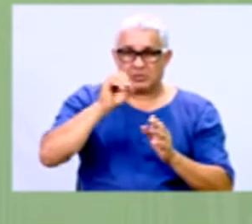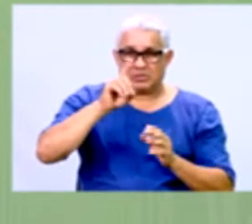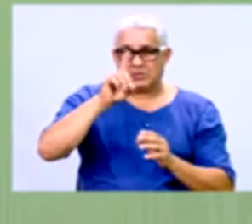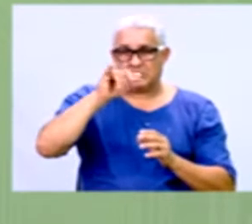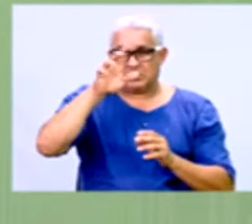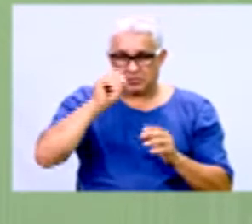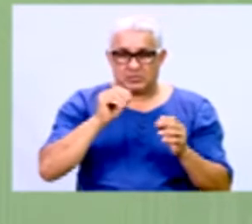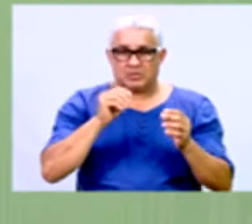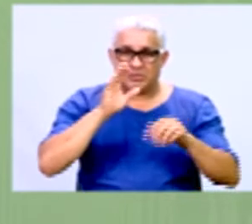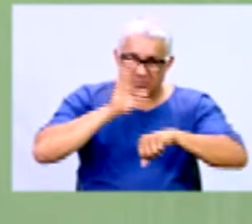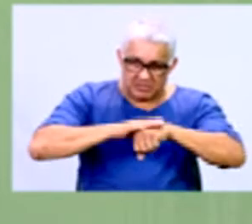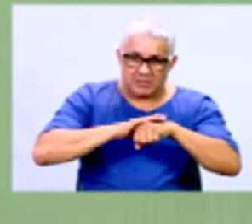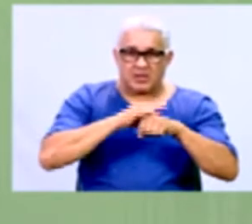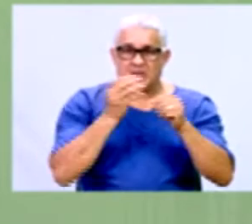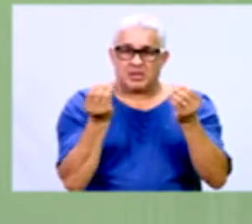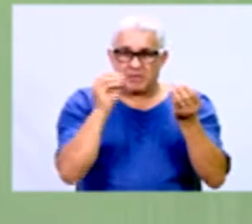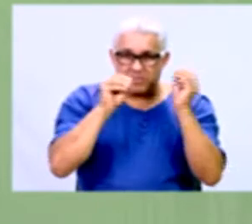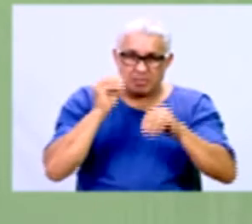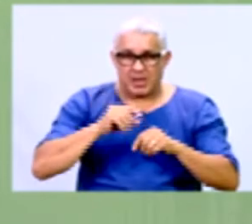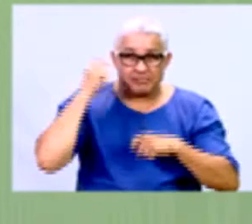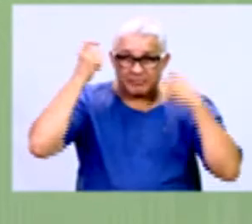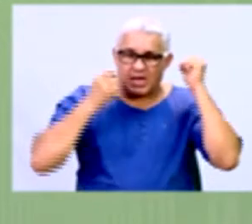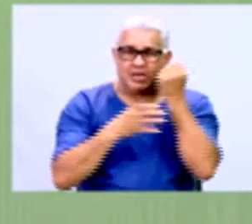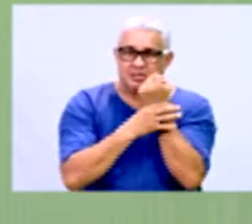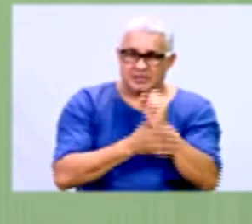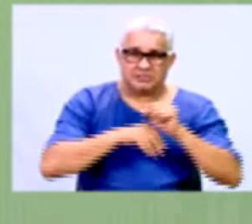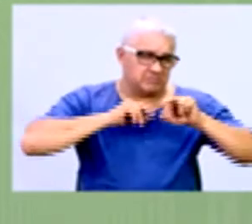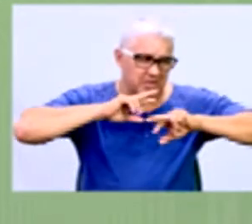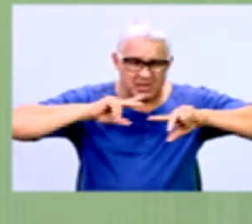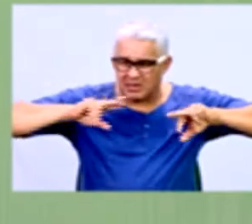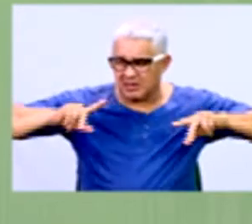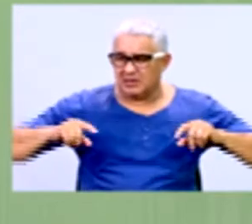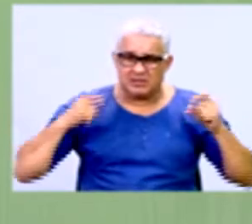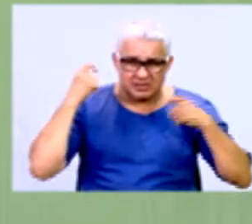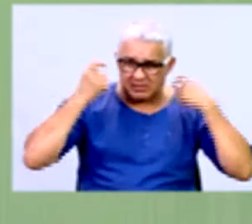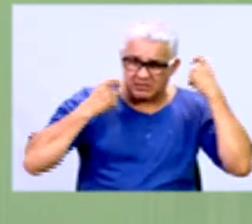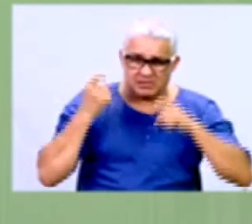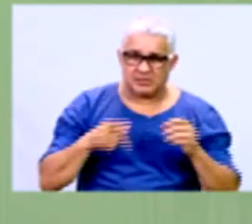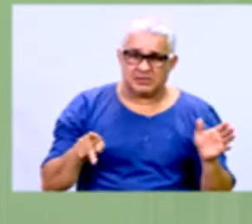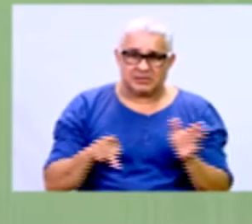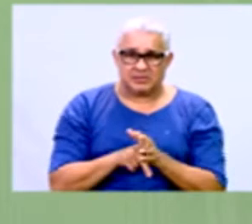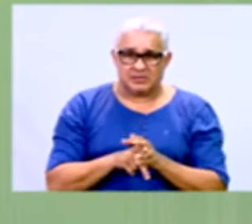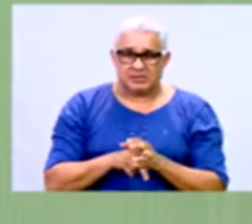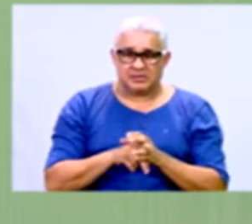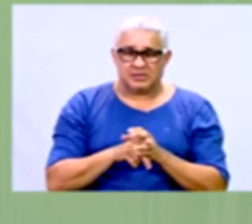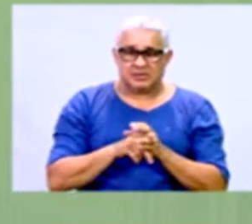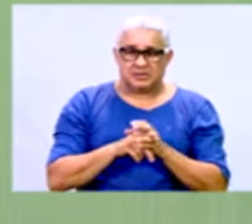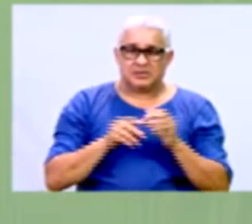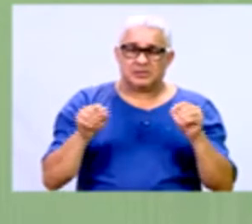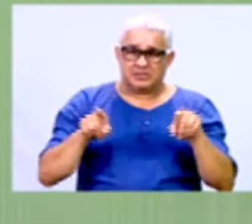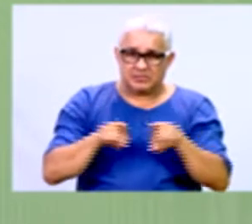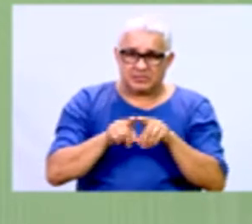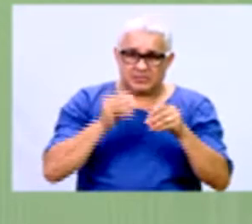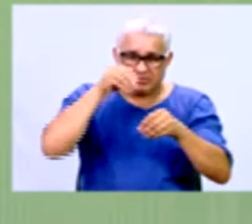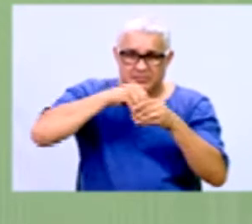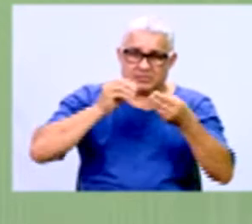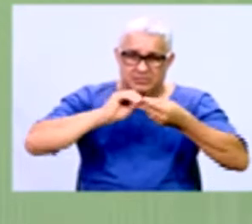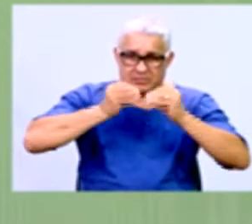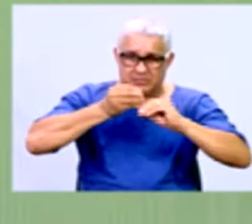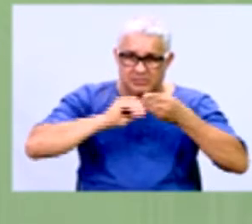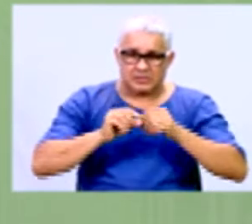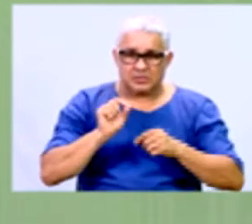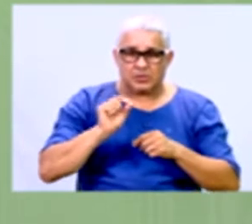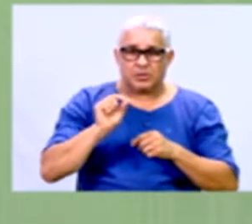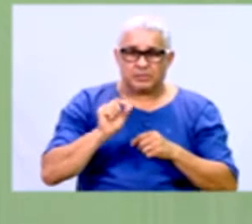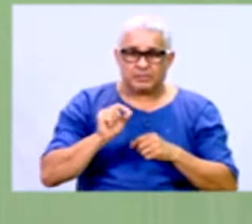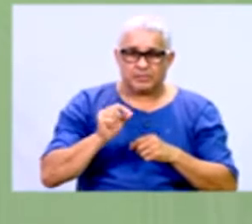dele, né, se preocupar com segurança, se preocupar com várias outras coisas relacionadas à conexão com o banco e tudo mais, né, o ideal é que ele